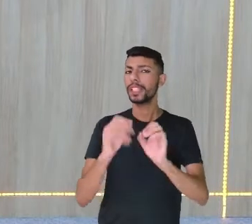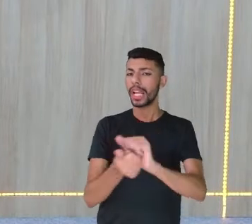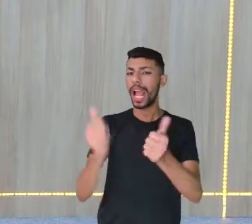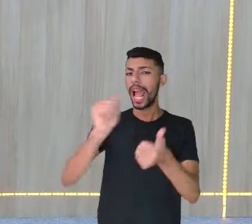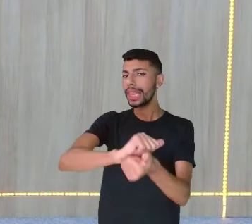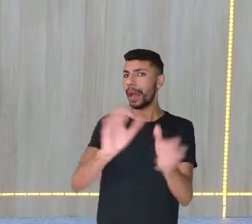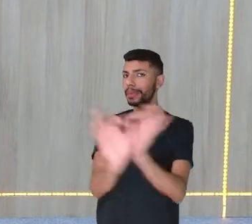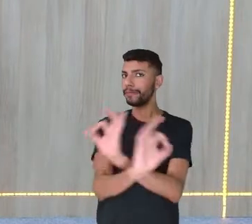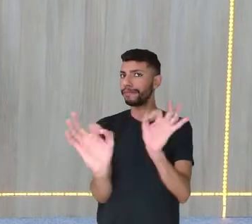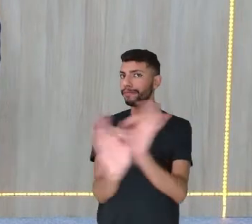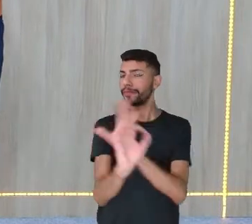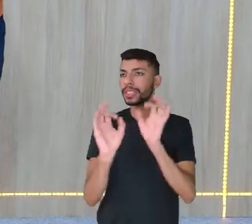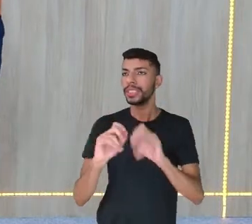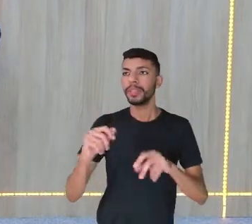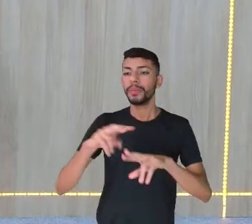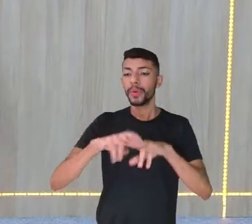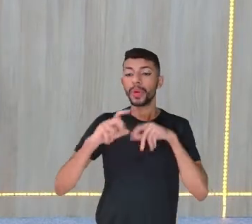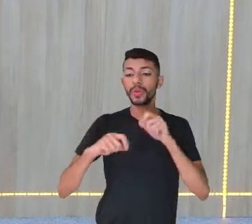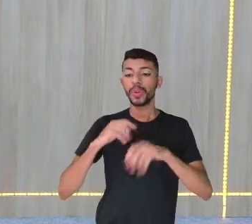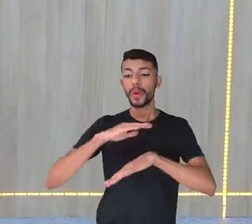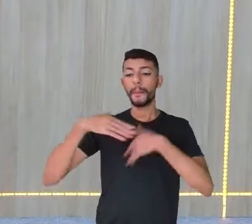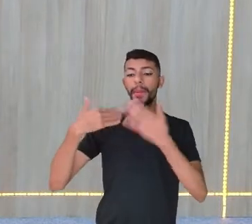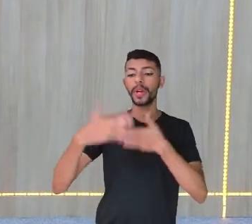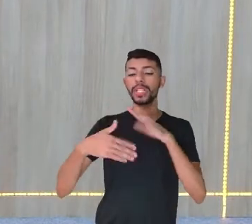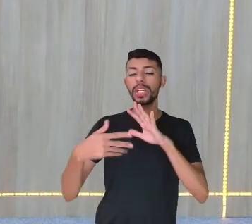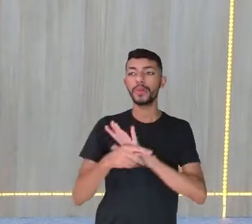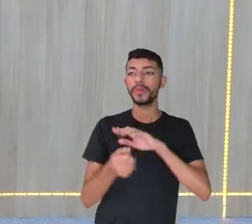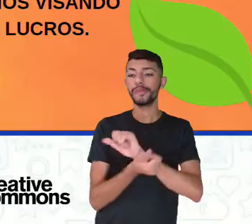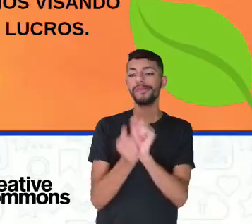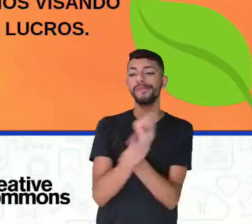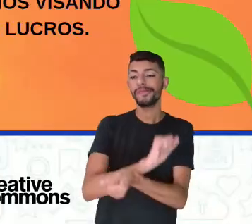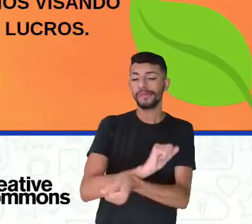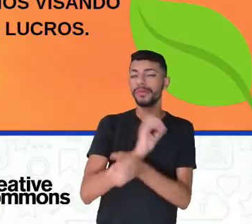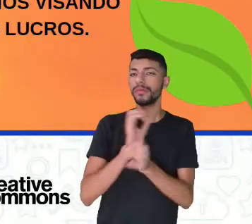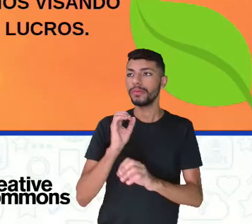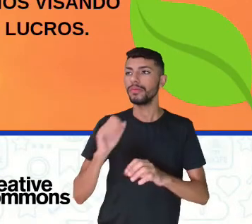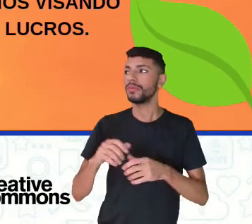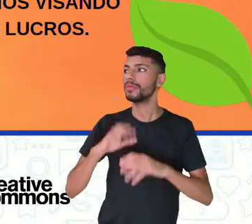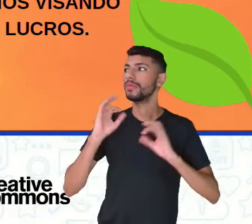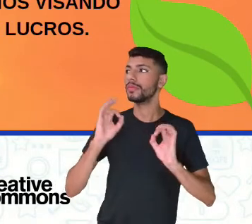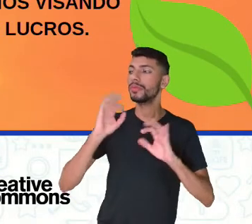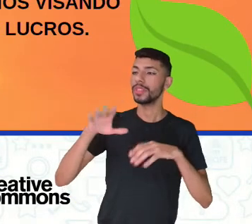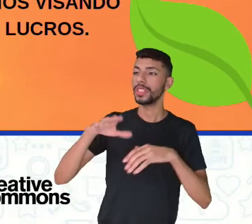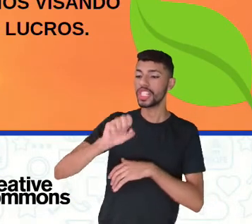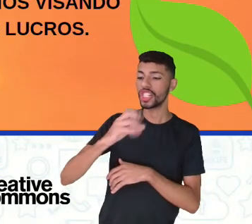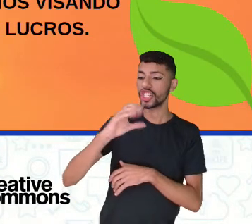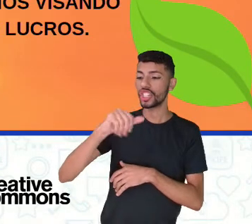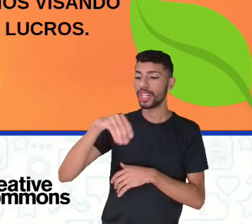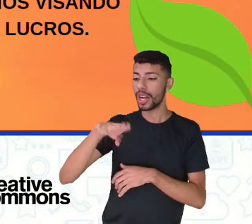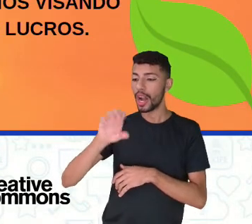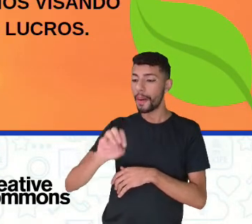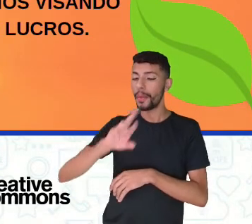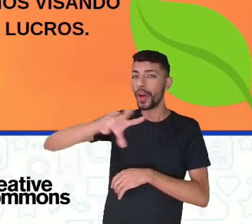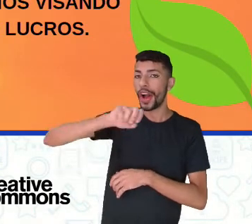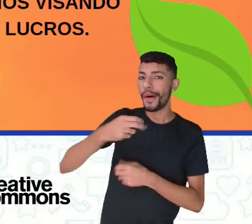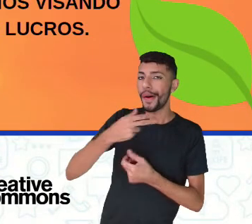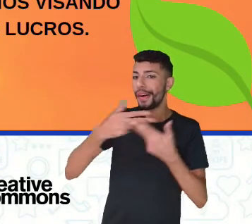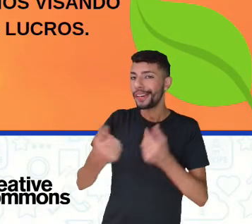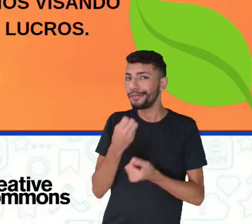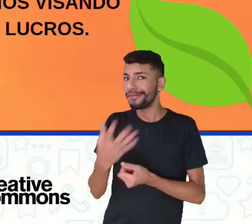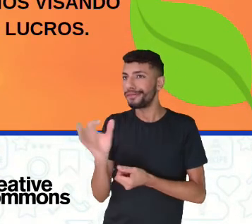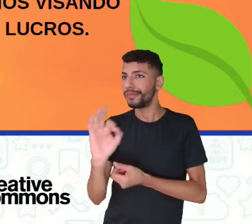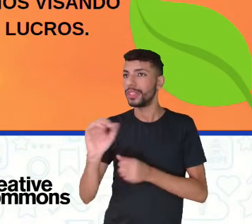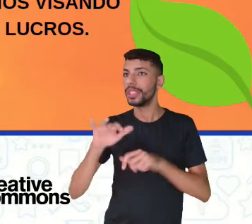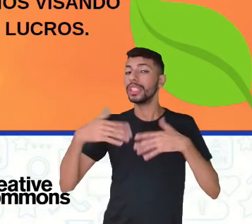processo de escravidão, né, de exploração sobre eles. O escambo não vira uma coisa tão assim agradável, que